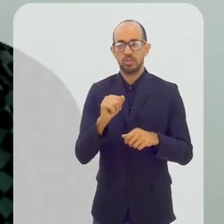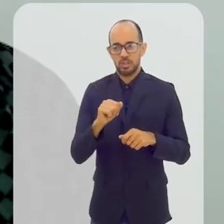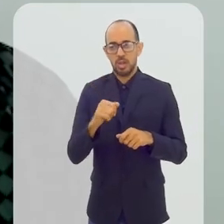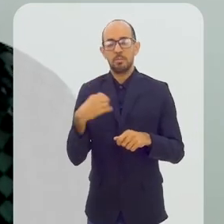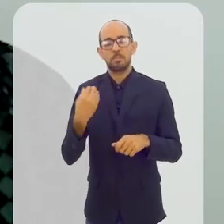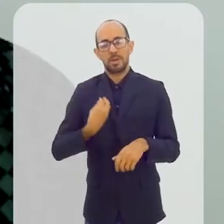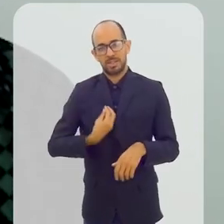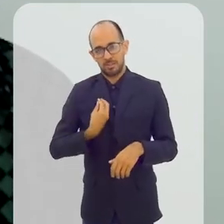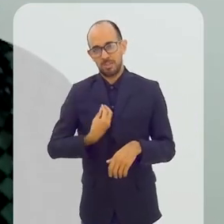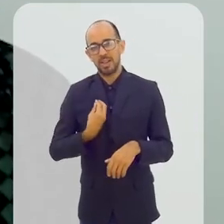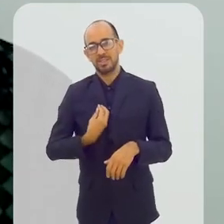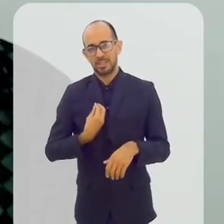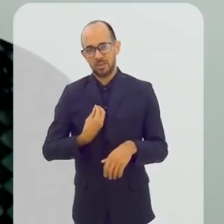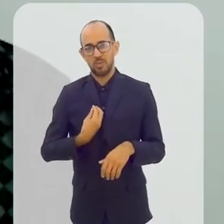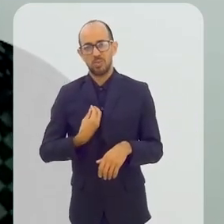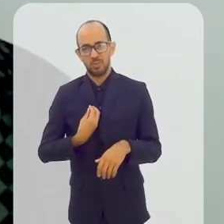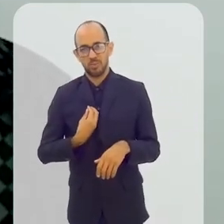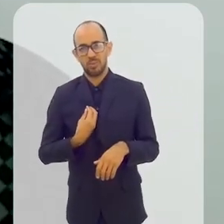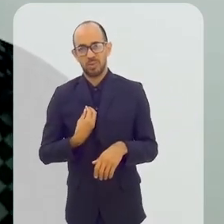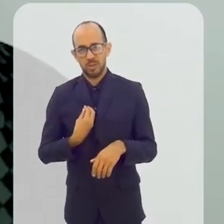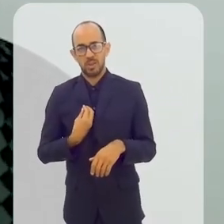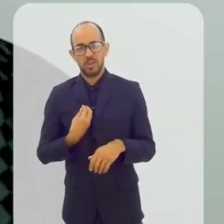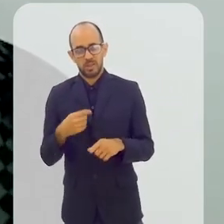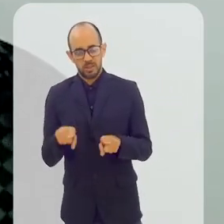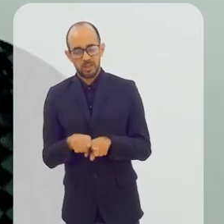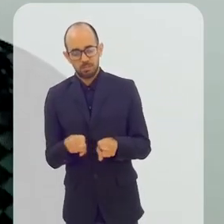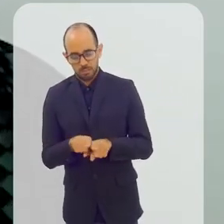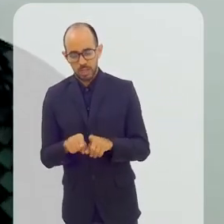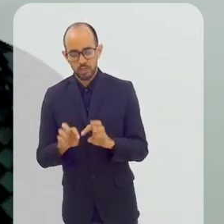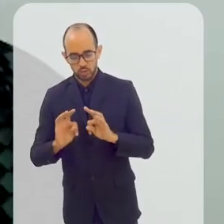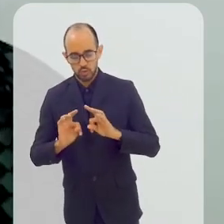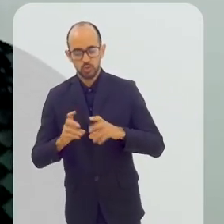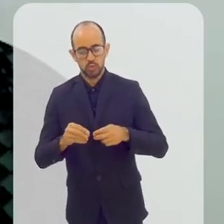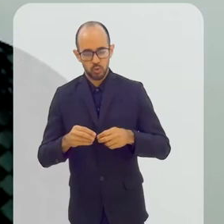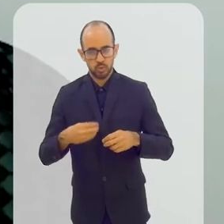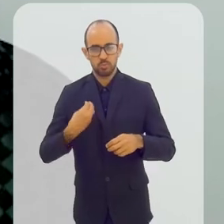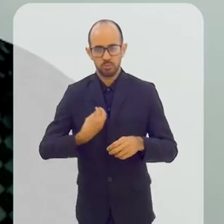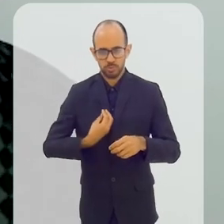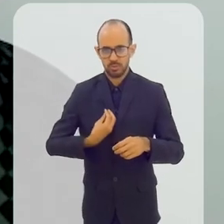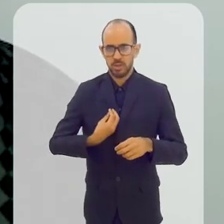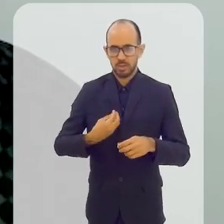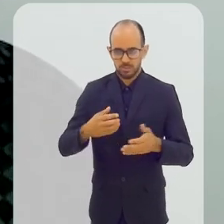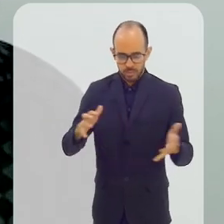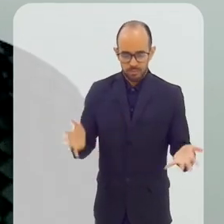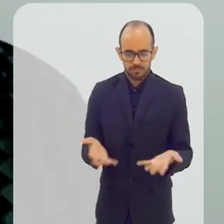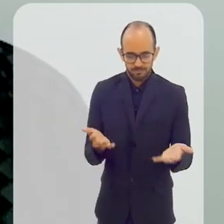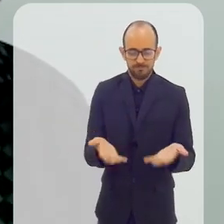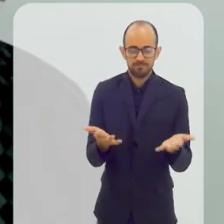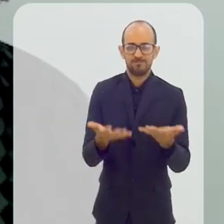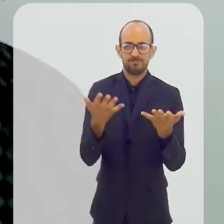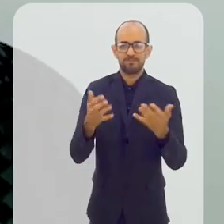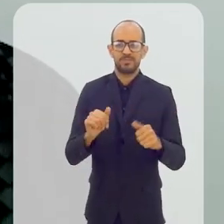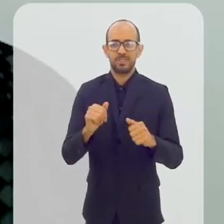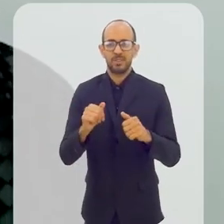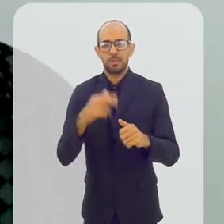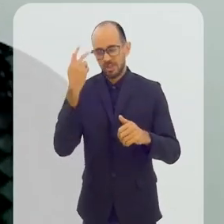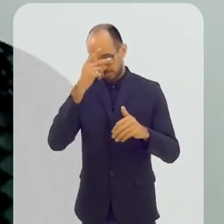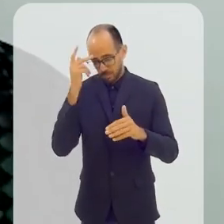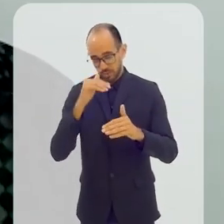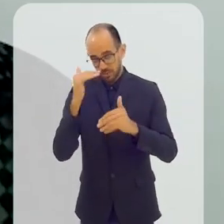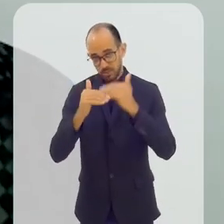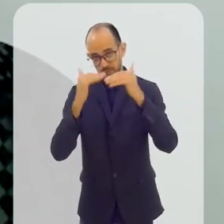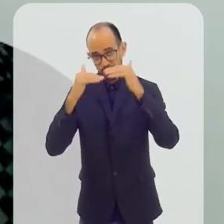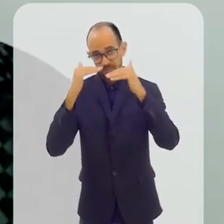ressalte, né, a importância da participação e de trazer os atores, né, gente que está fazendo, que pode inspirar, que já andou uns passinhos à